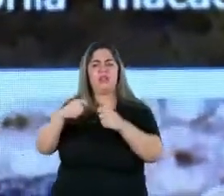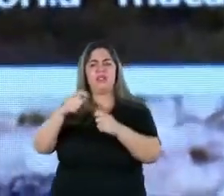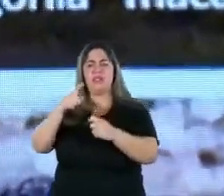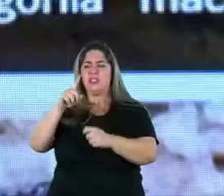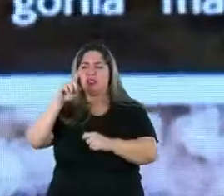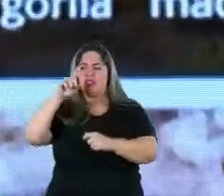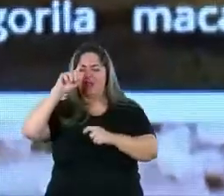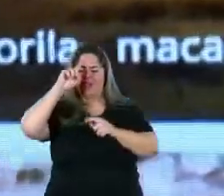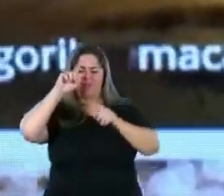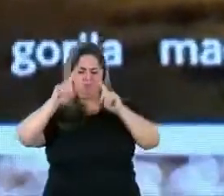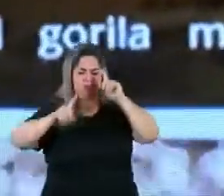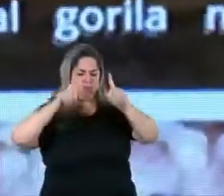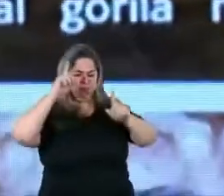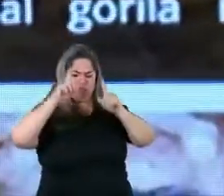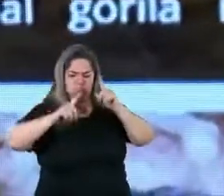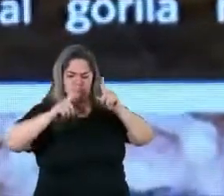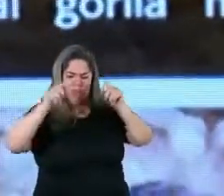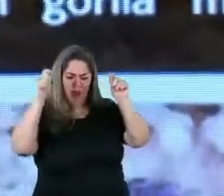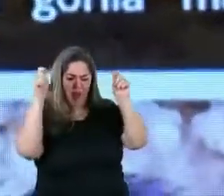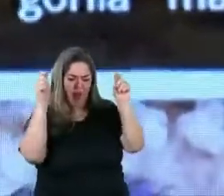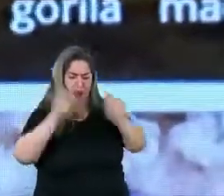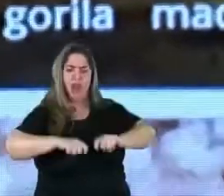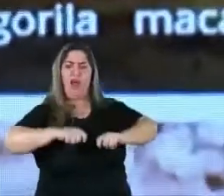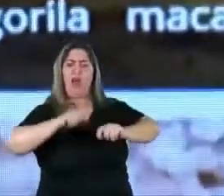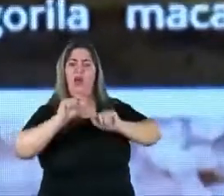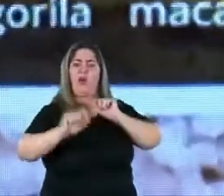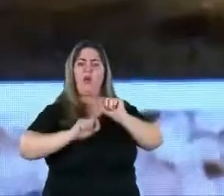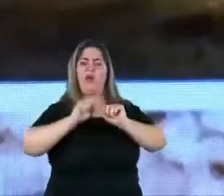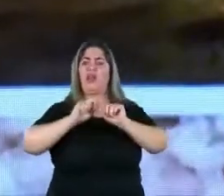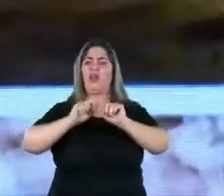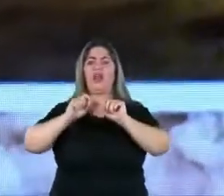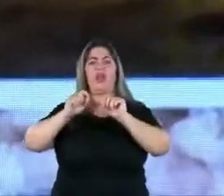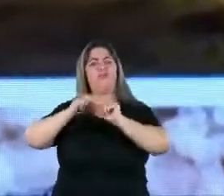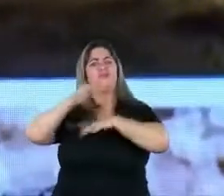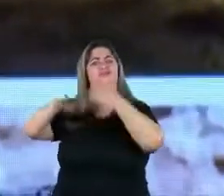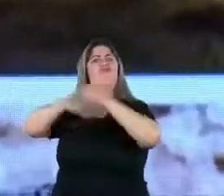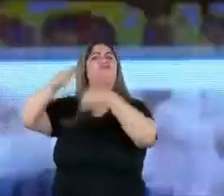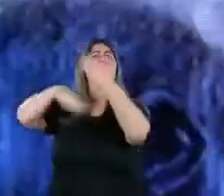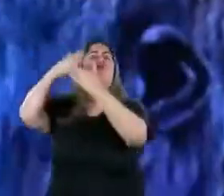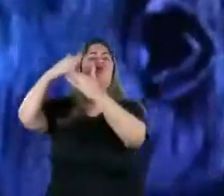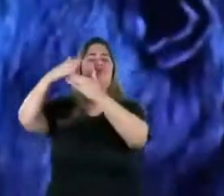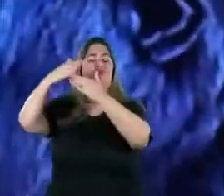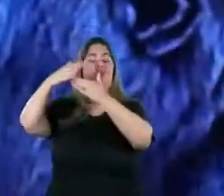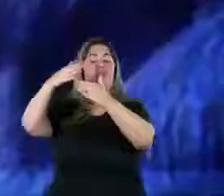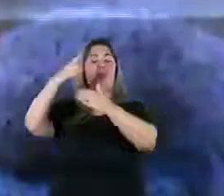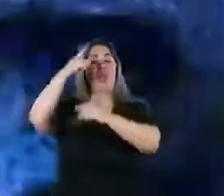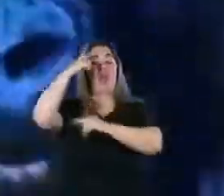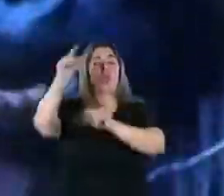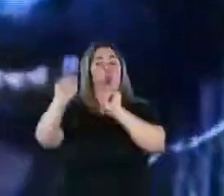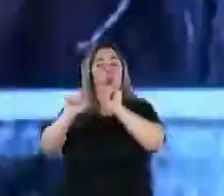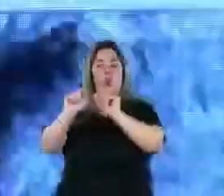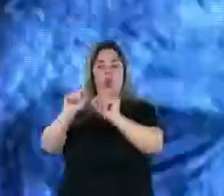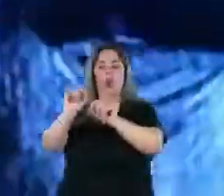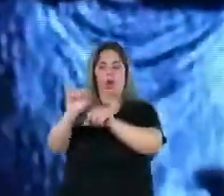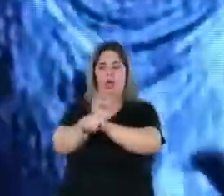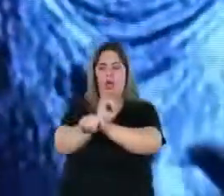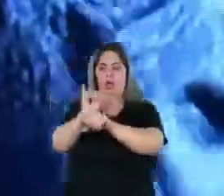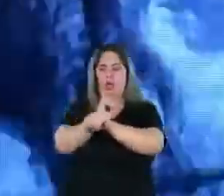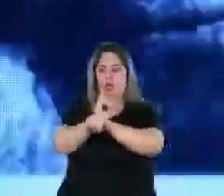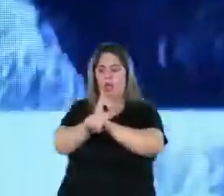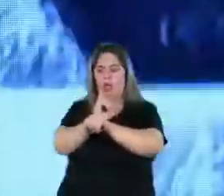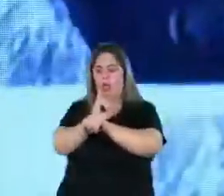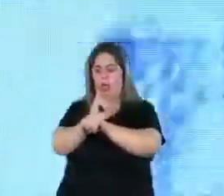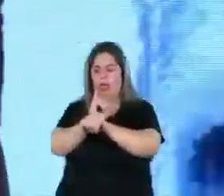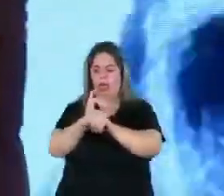decisões aleatórias e utilizar os aléas para progredir. A ideia de estratégia é indissociável da de